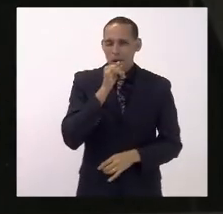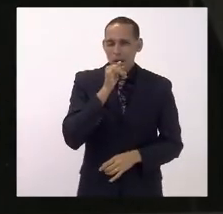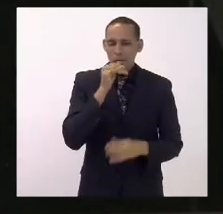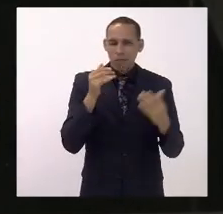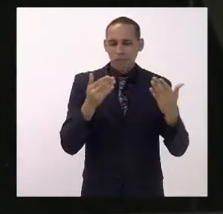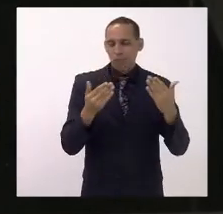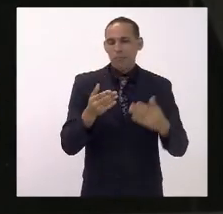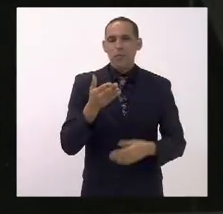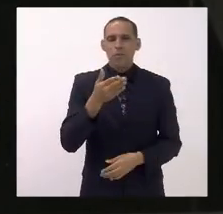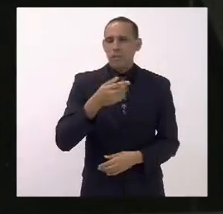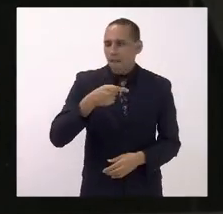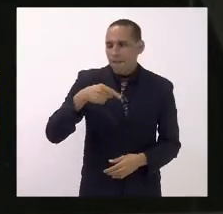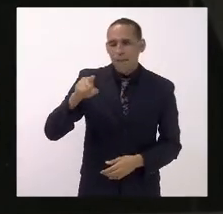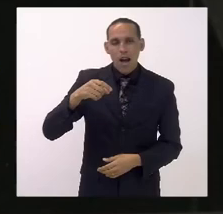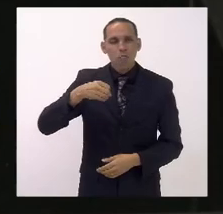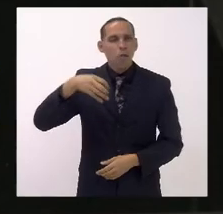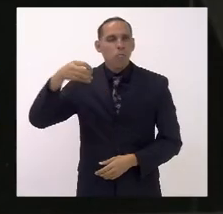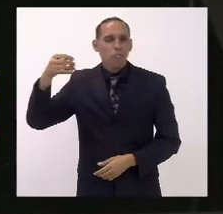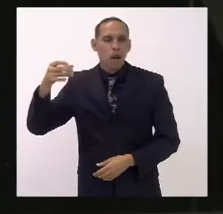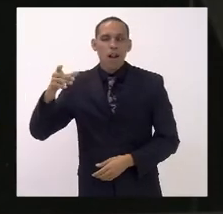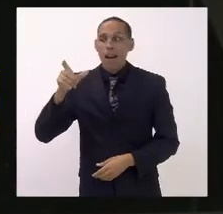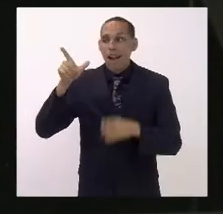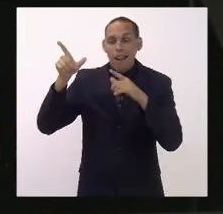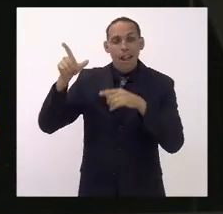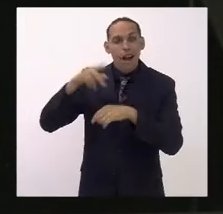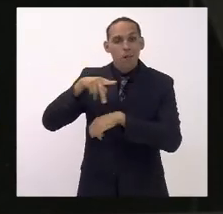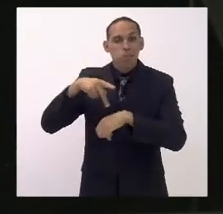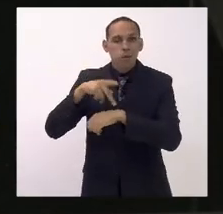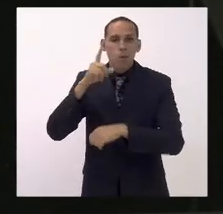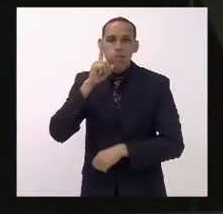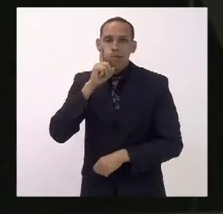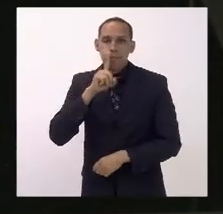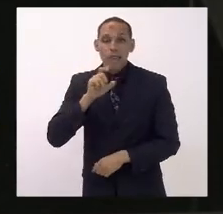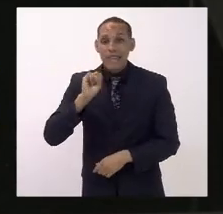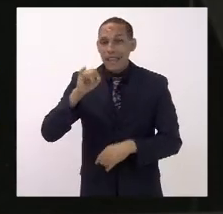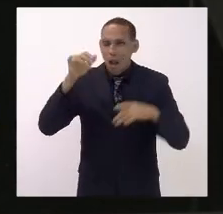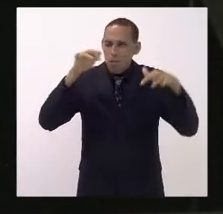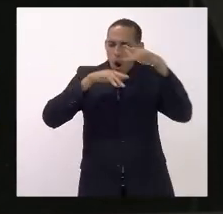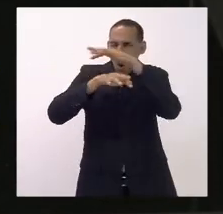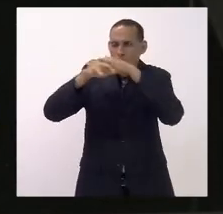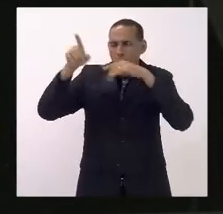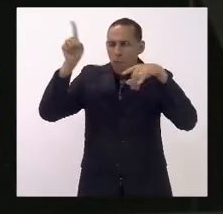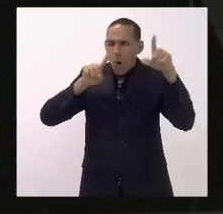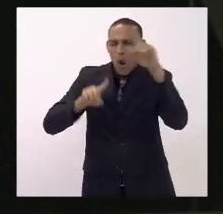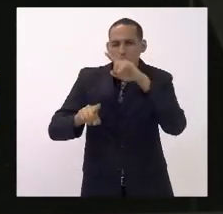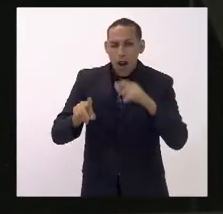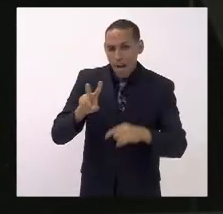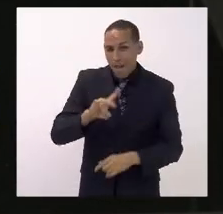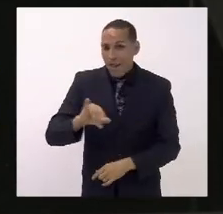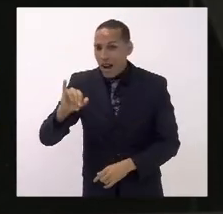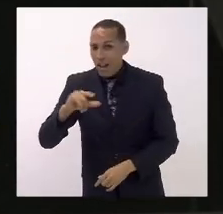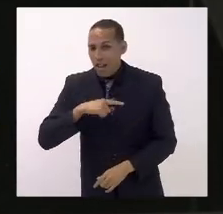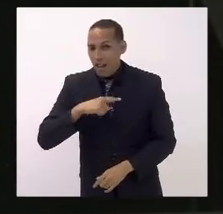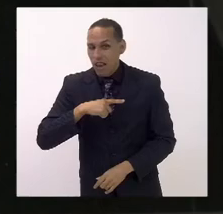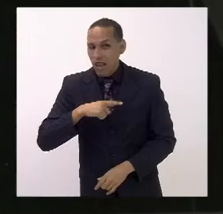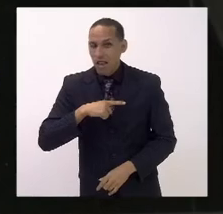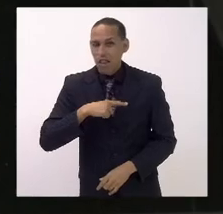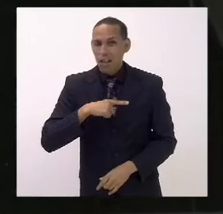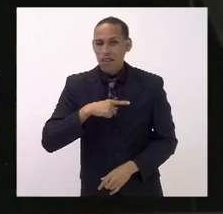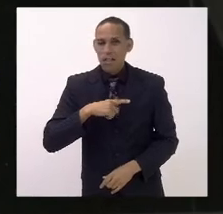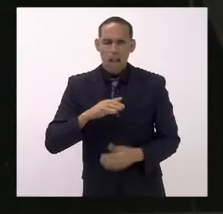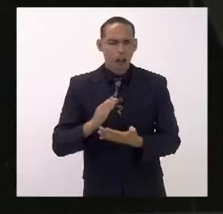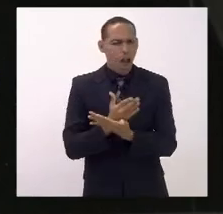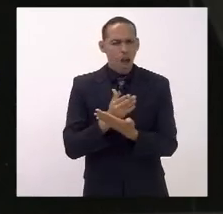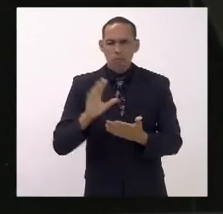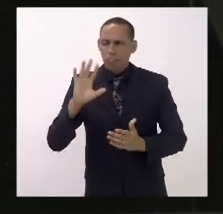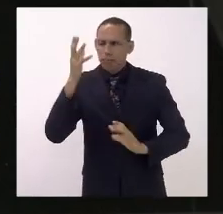por exemplo, nos Estados Unidos, se tem alguma tempestade por acontecer, algum, não é, algum